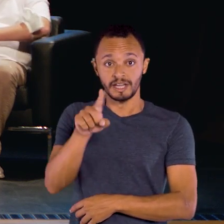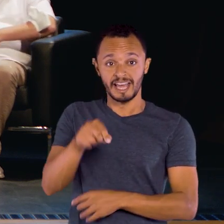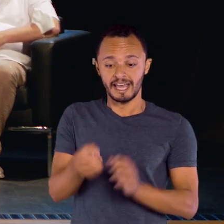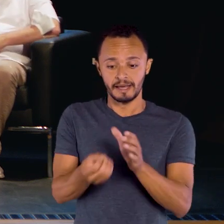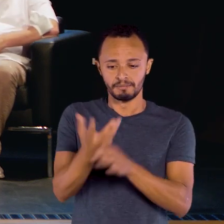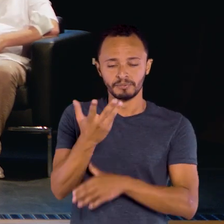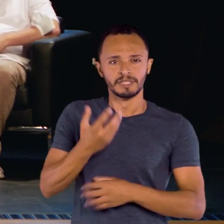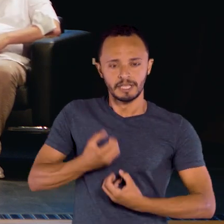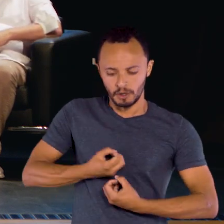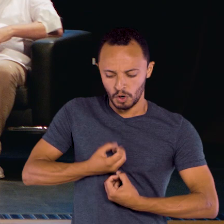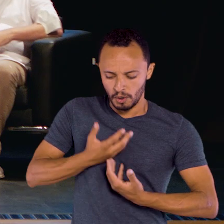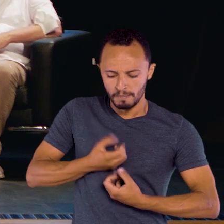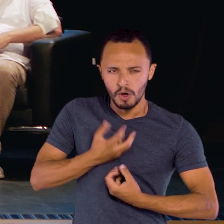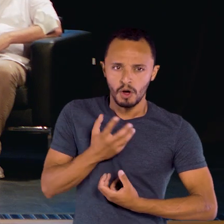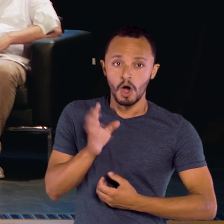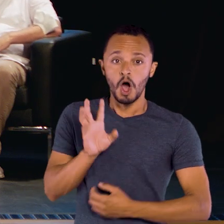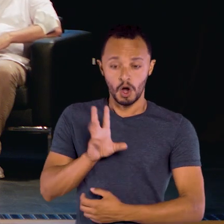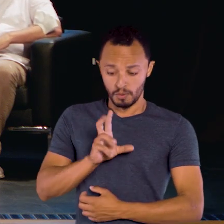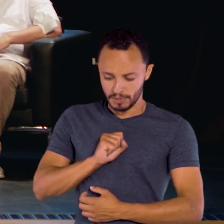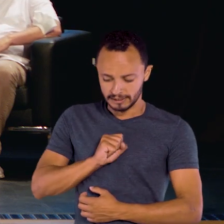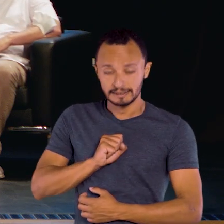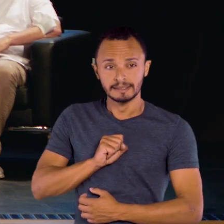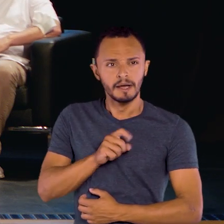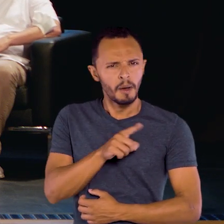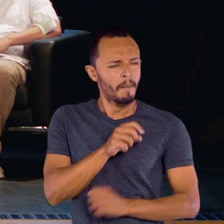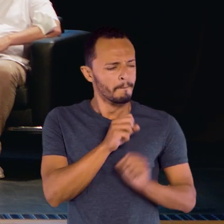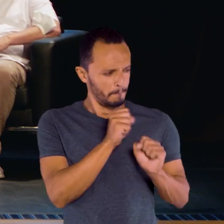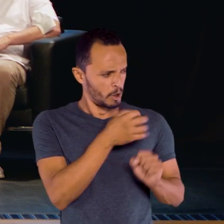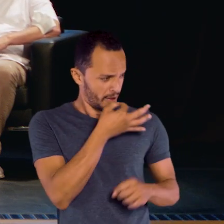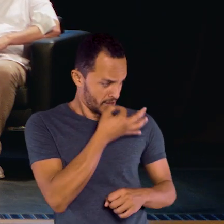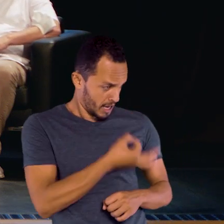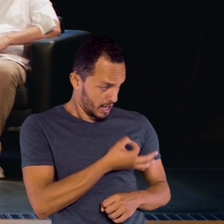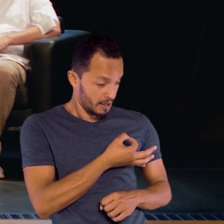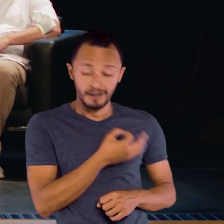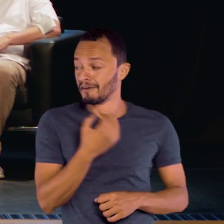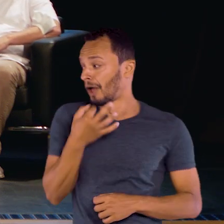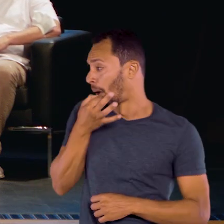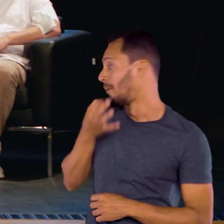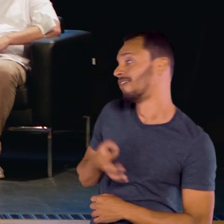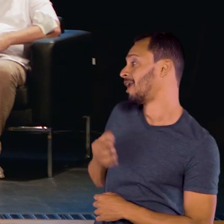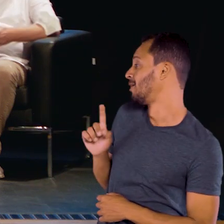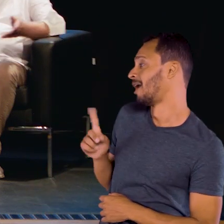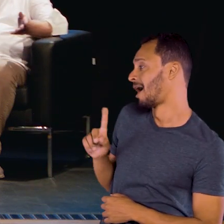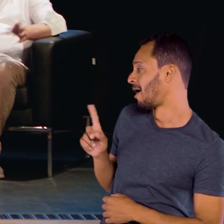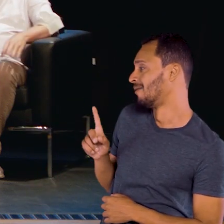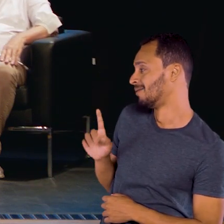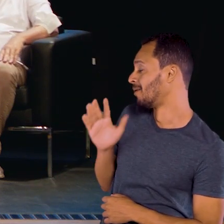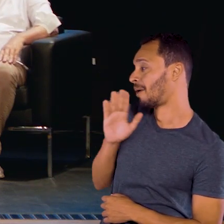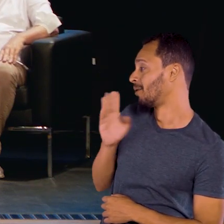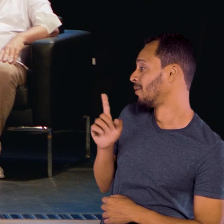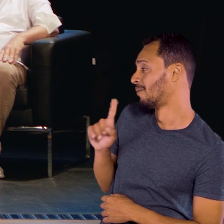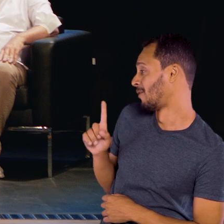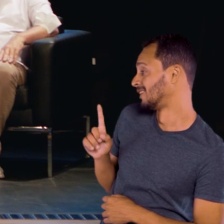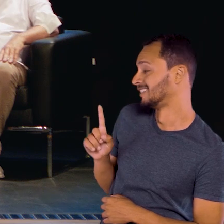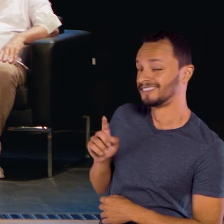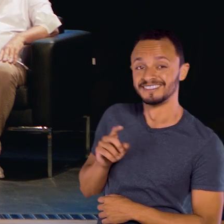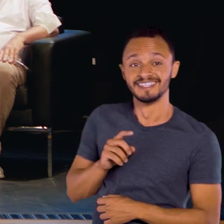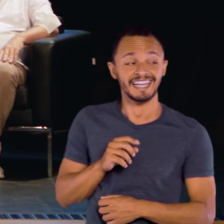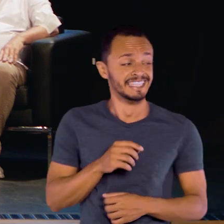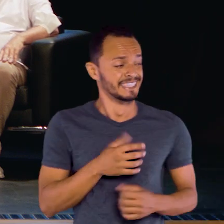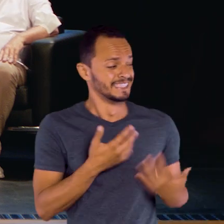será publicado ano que vem por uma editora importante, que eu não pode falar não, né, Tom? Não pode não. Tá que coisa, gente. Hoje o Tom está